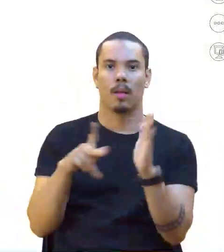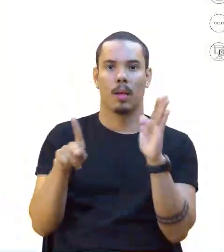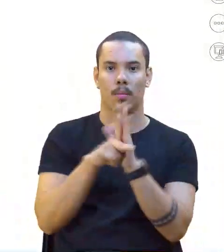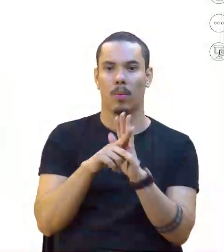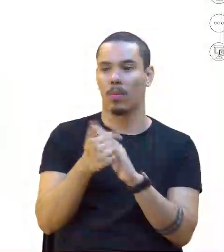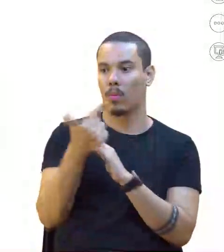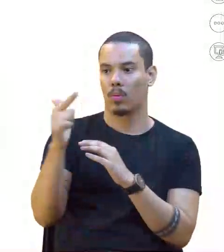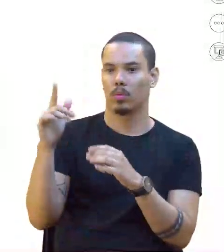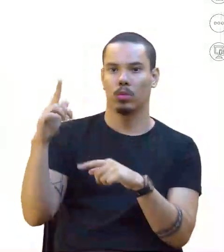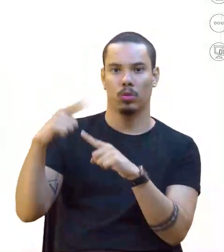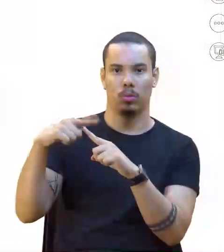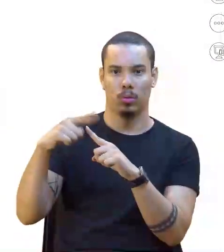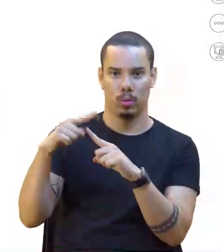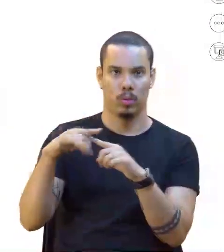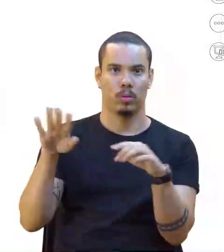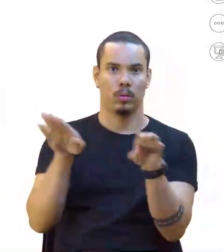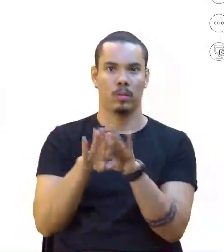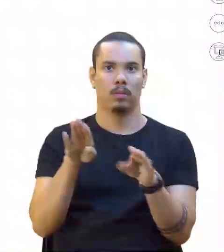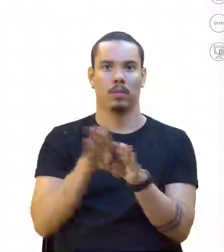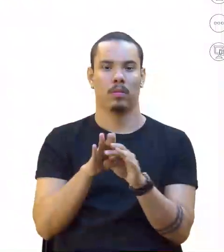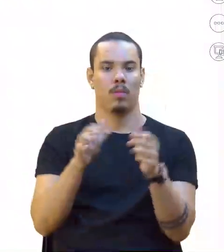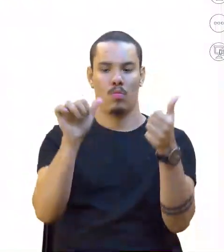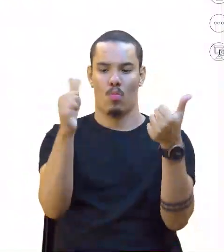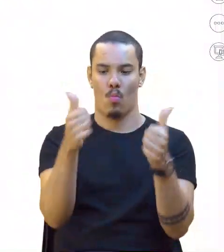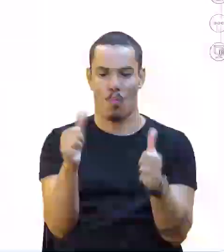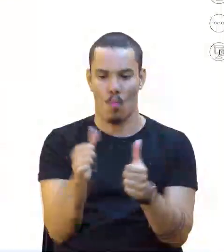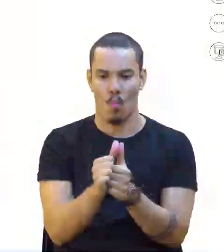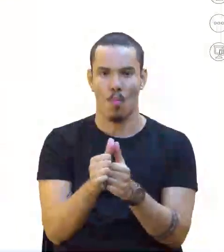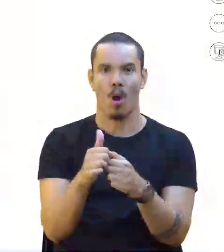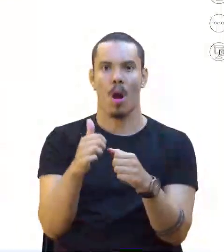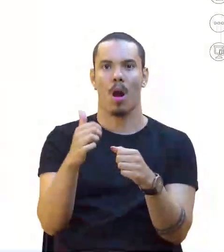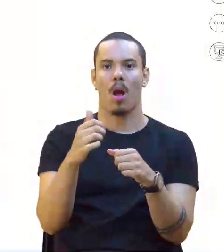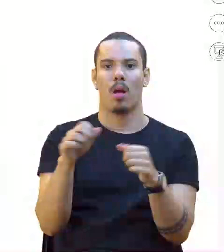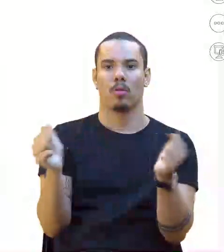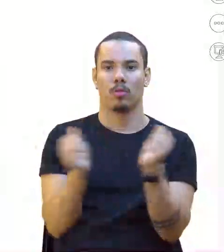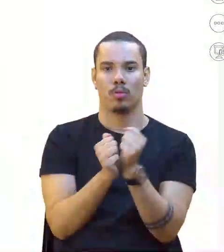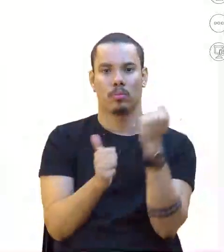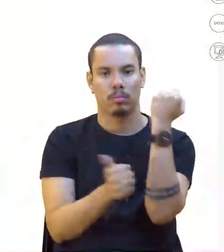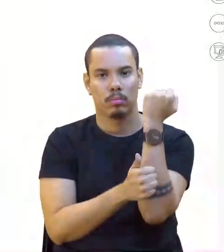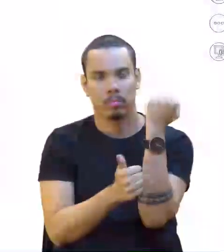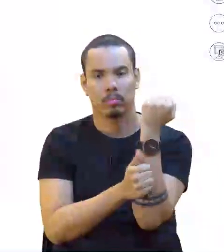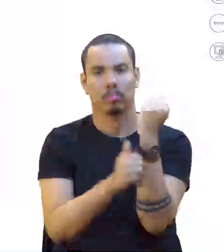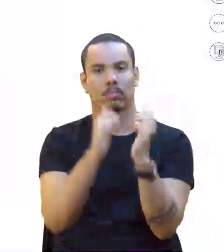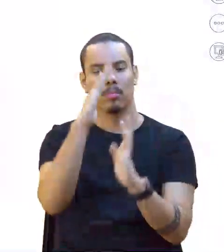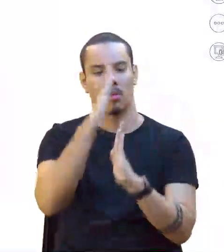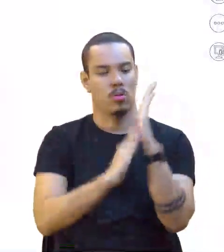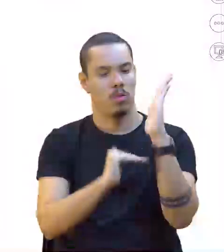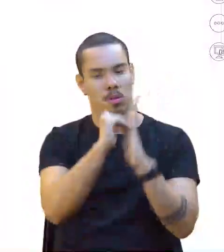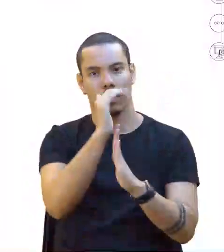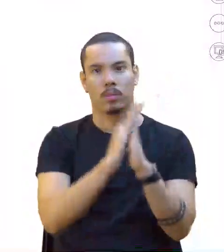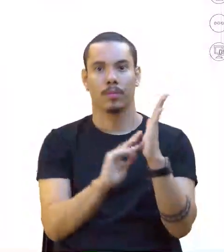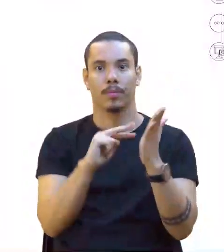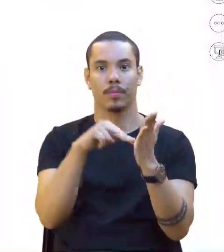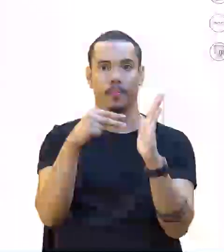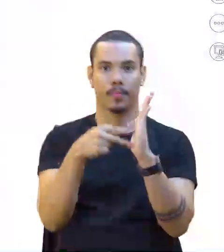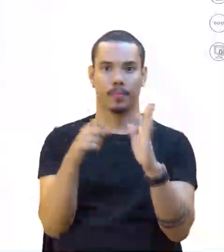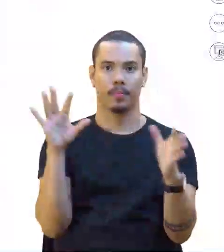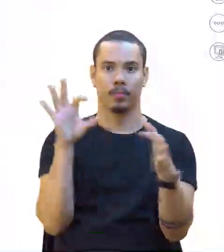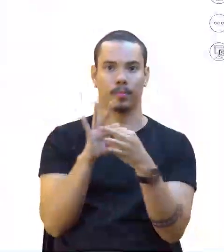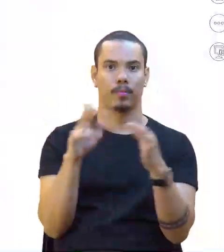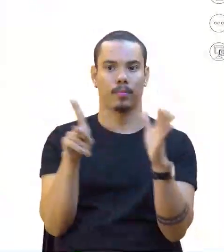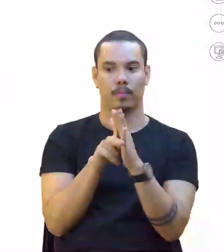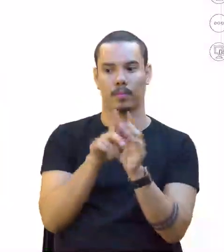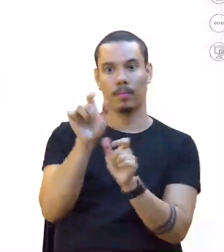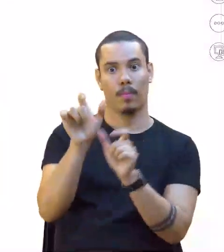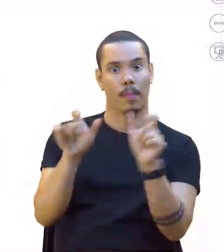artesanato rústico de cerâmica ou de madeira e pintura. Corresponde à manifestação genuína aí do povo, né?